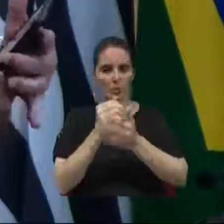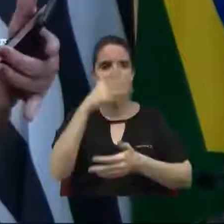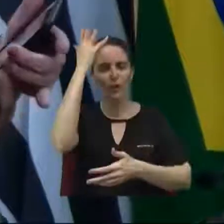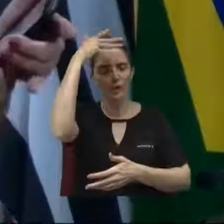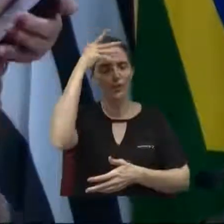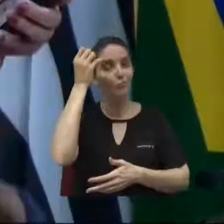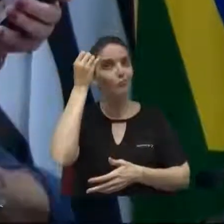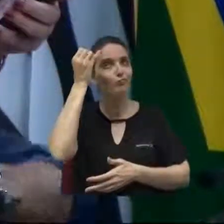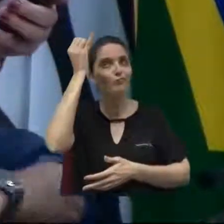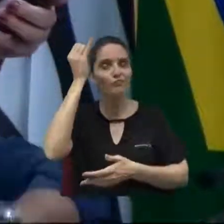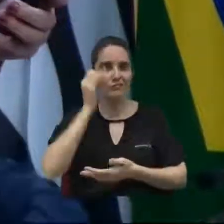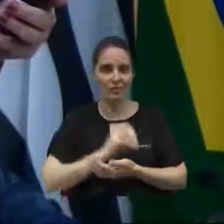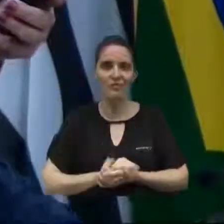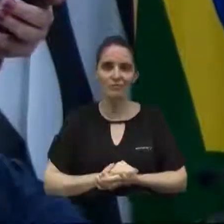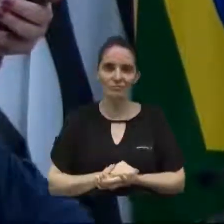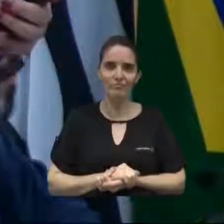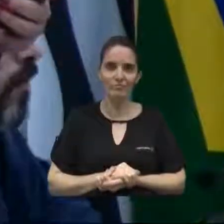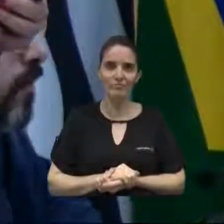ideia de fazer.